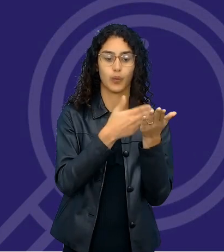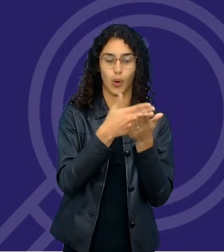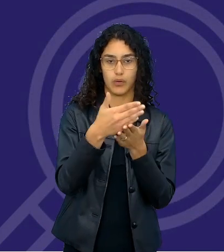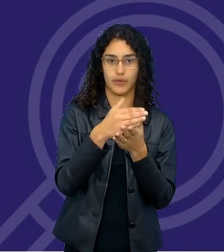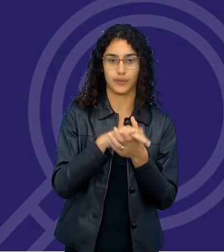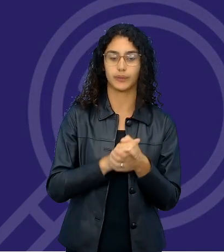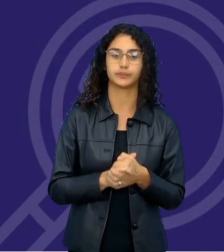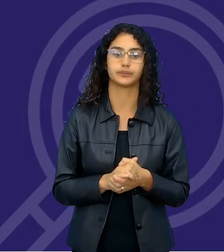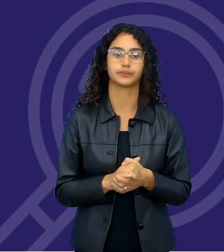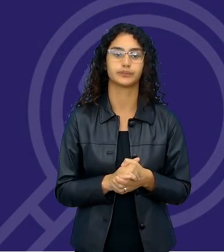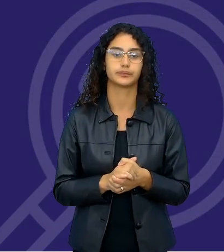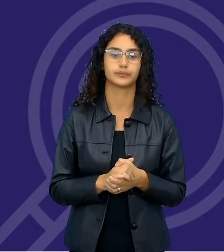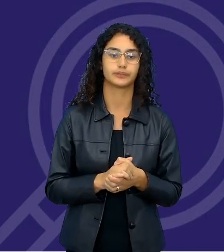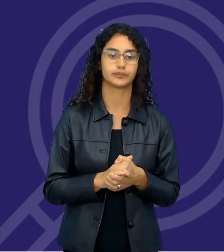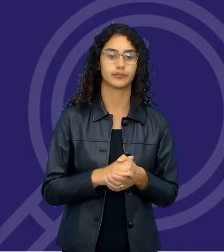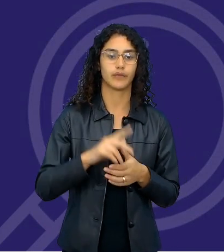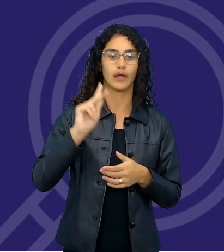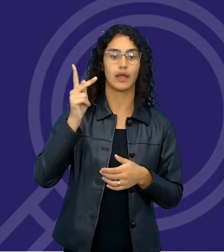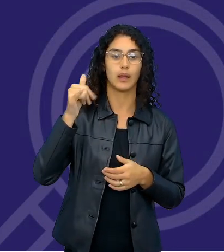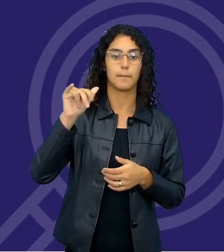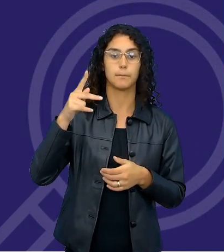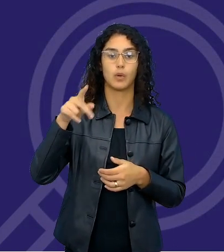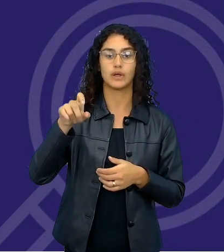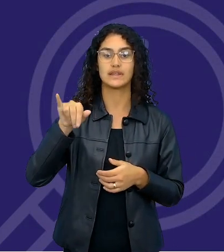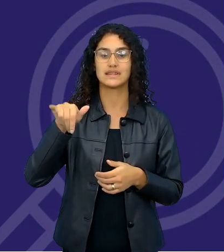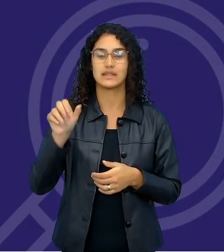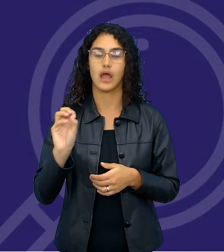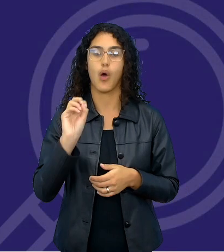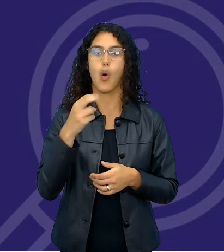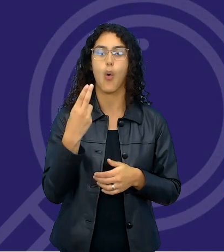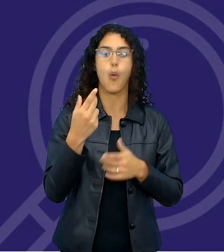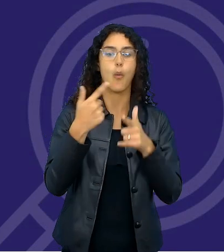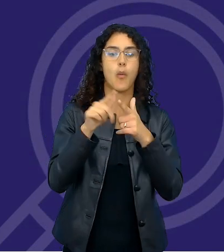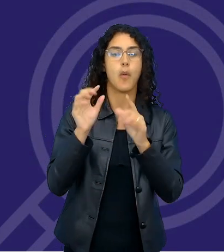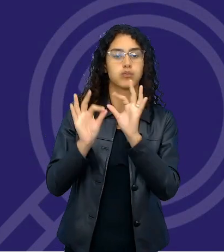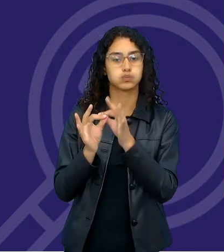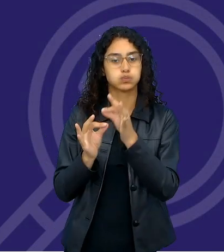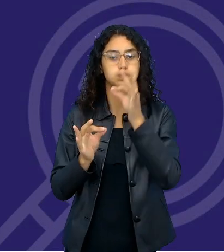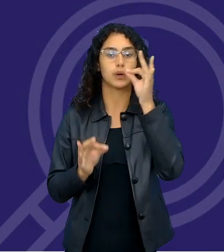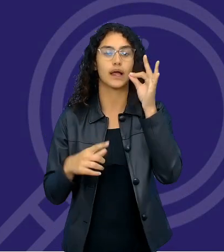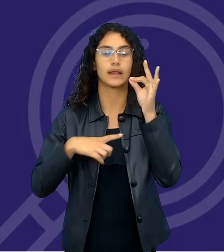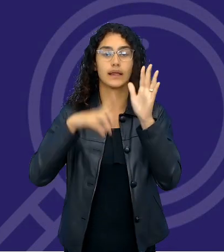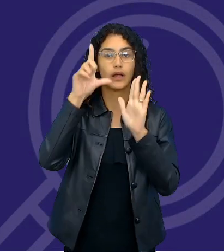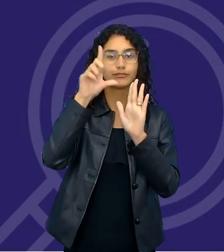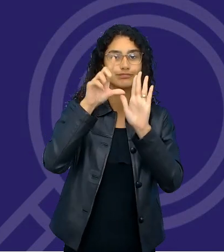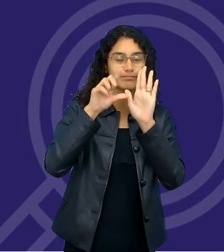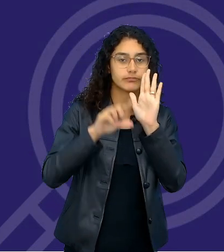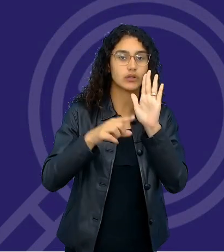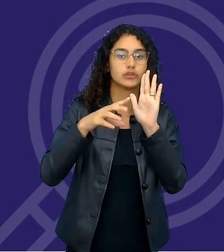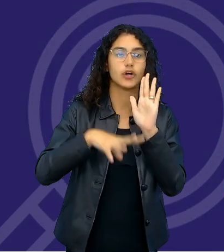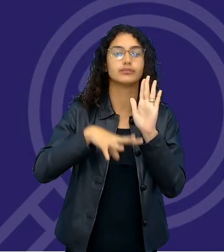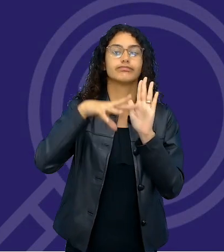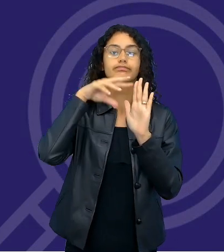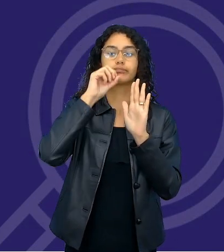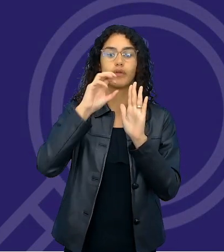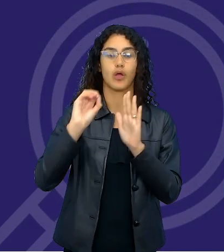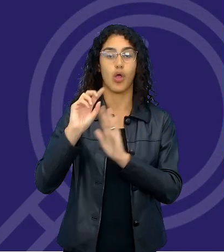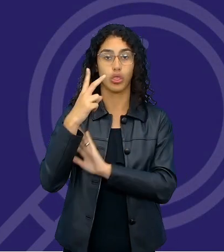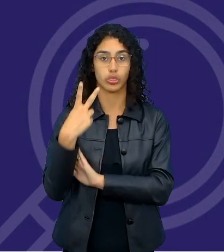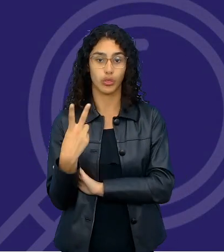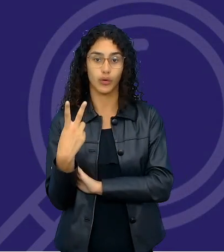tá bom? A hipoxia, ou mal das alturas, consiste na diminuição de oxigênio no